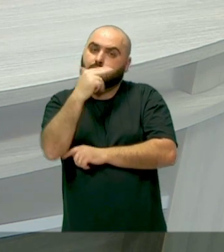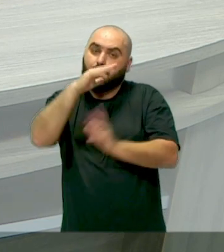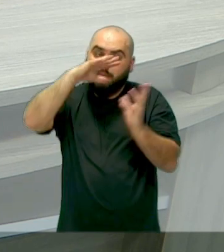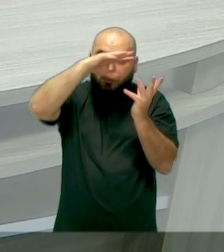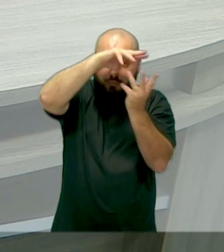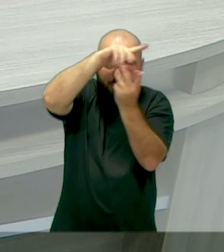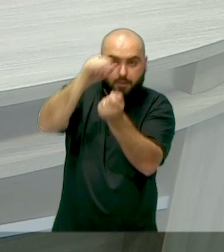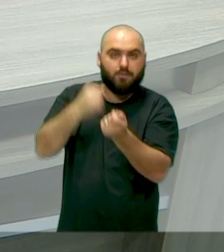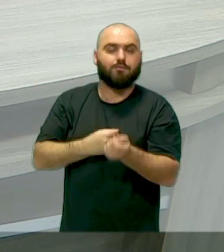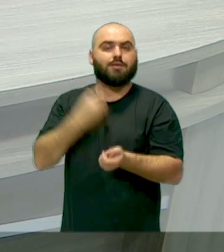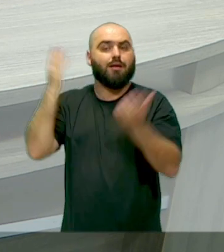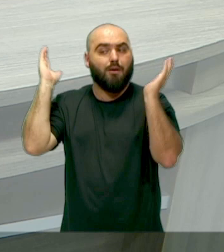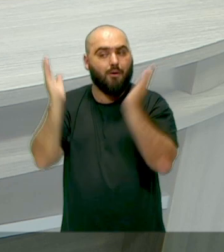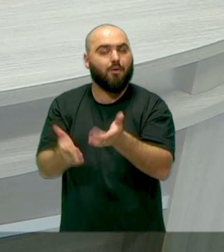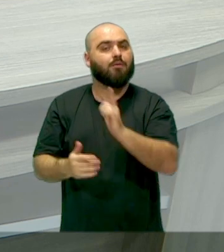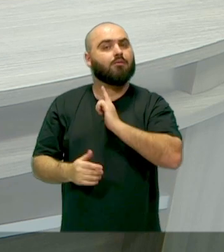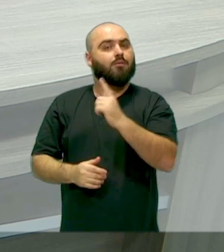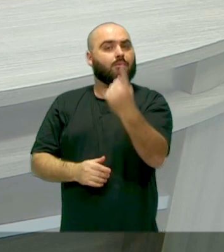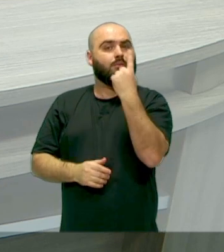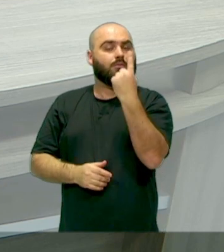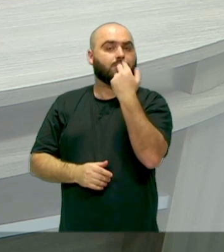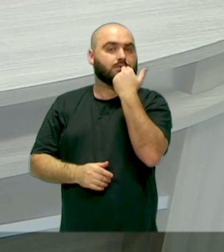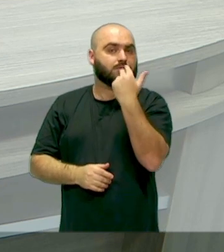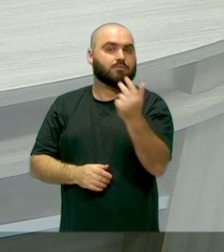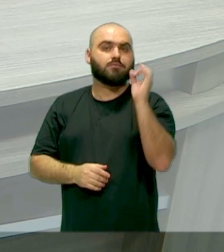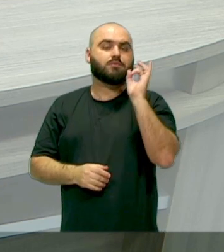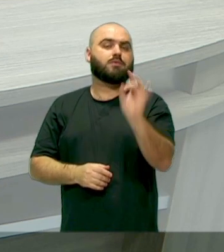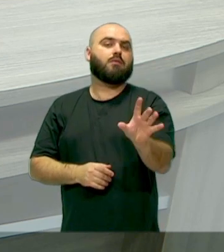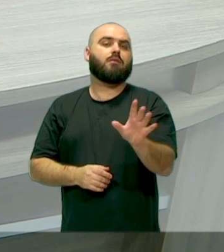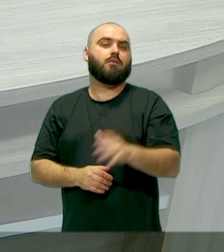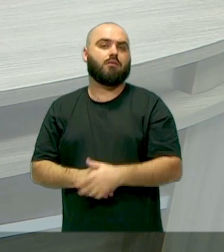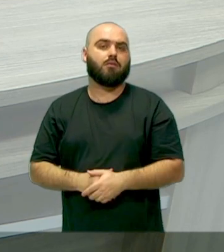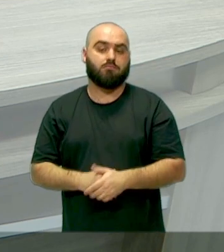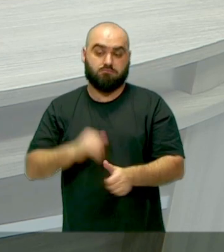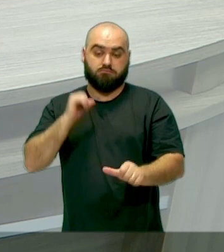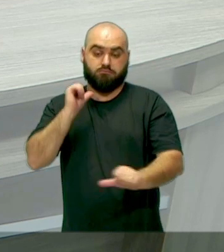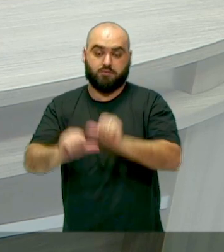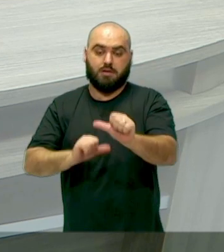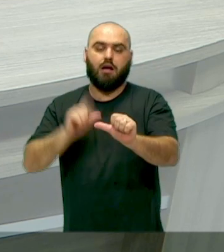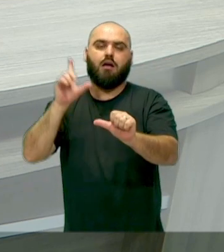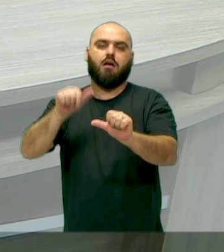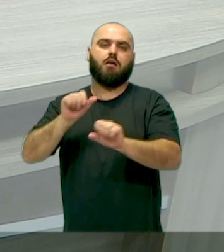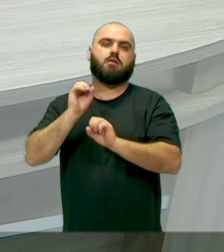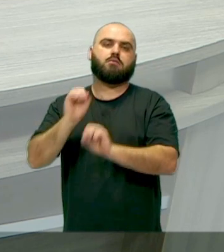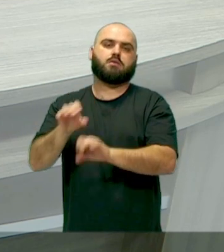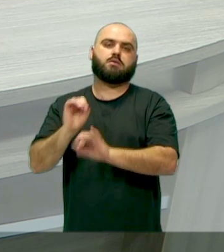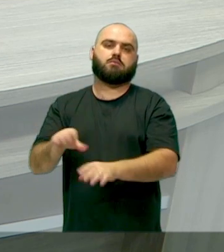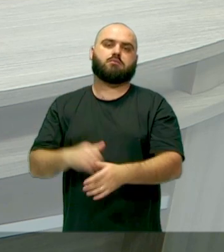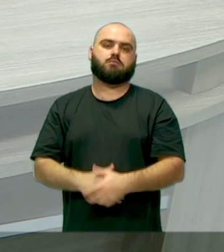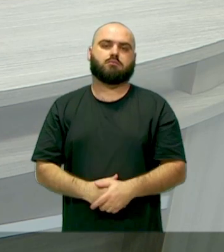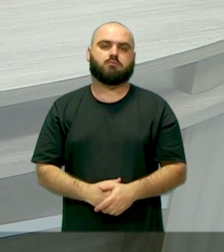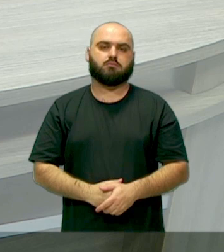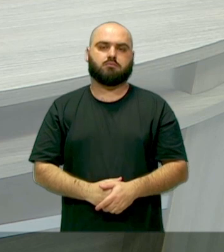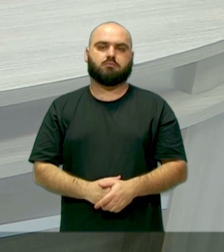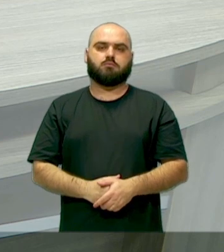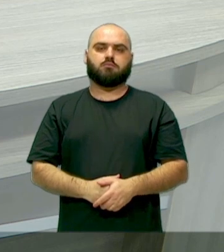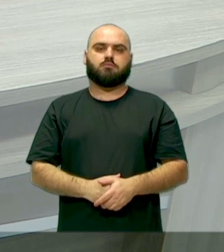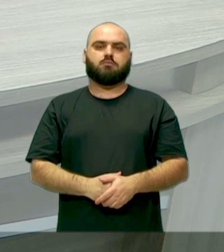em que vivemos, o único meio de transformação é a educação, né?